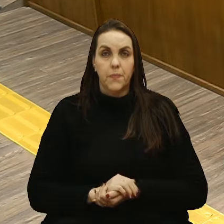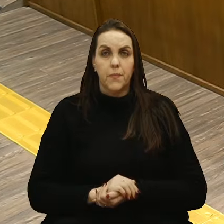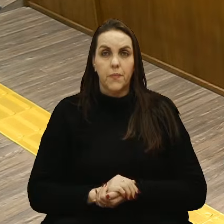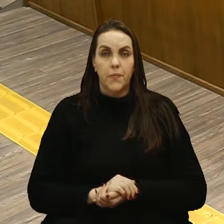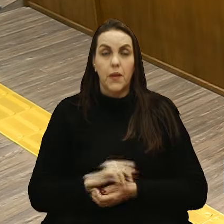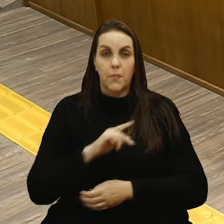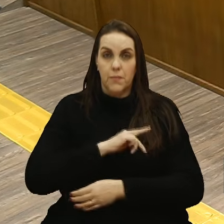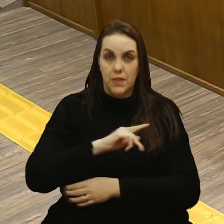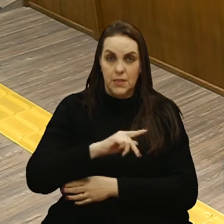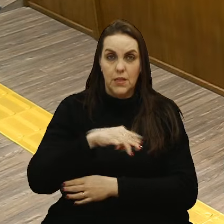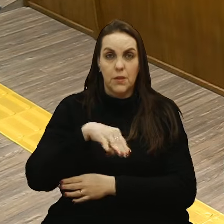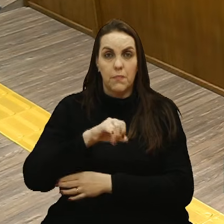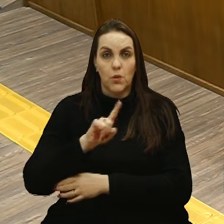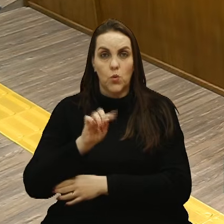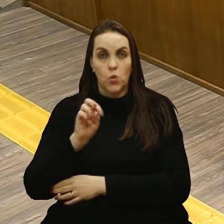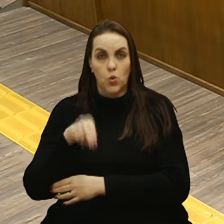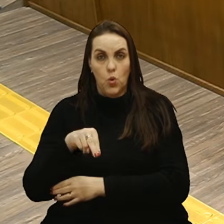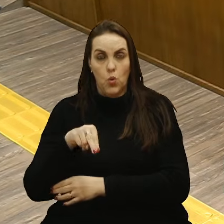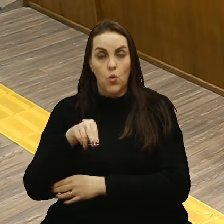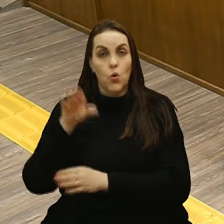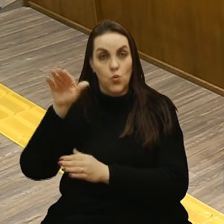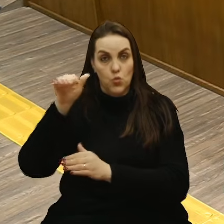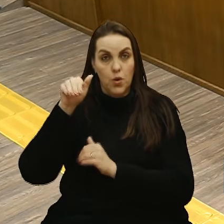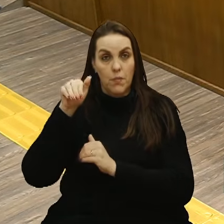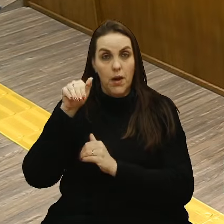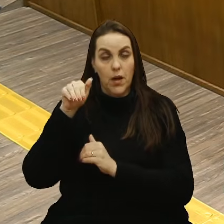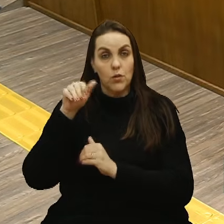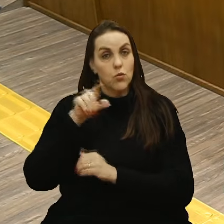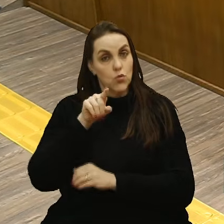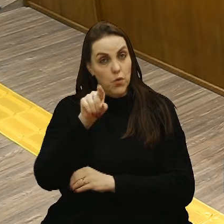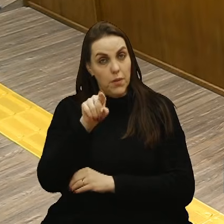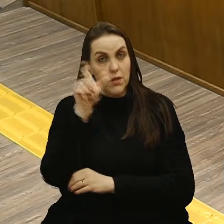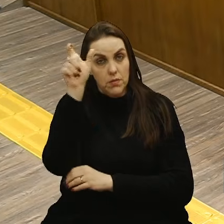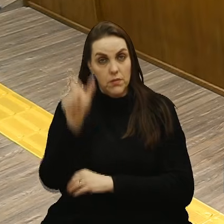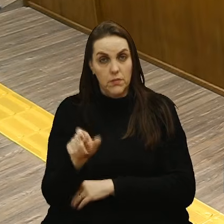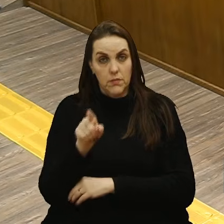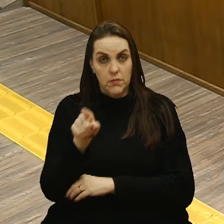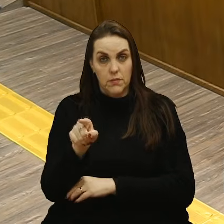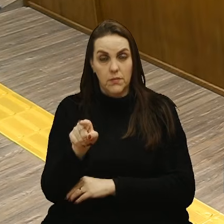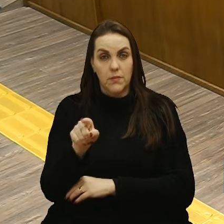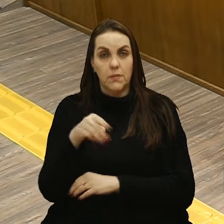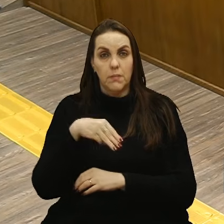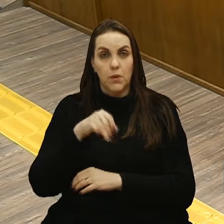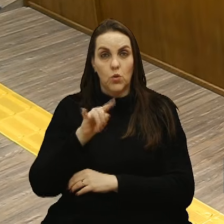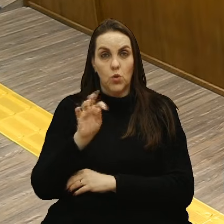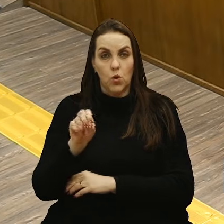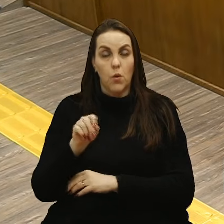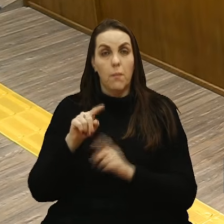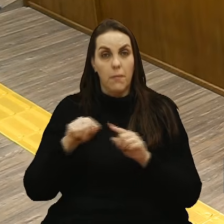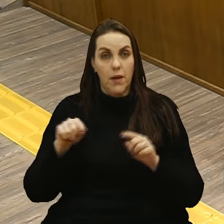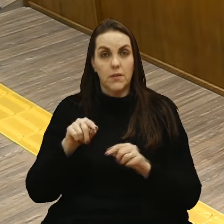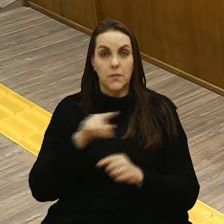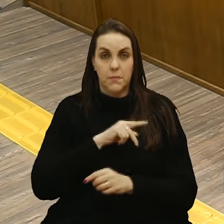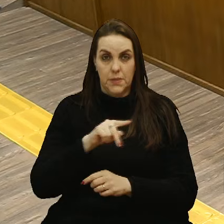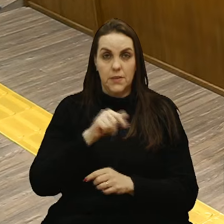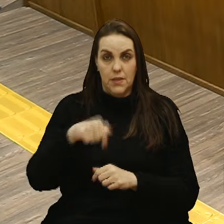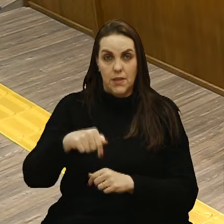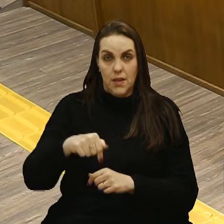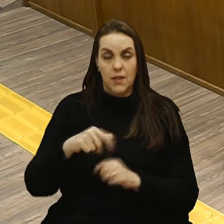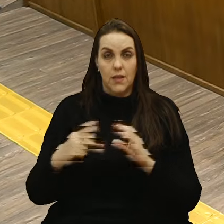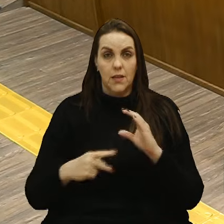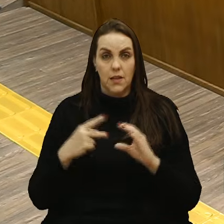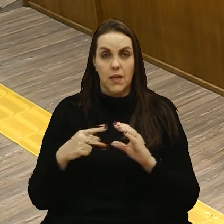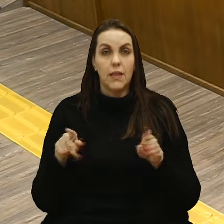Presidente Milton, a convocação foi feita exclusivamente para o senhor, mas esta presidência abrirá um espaço também para